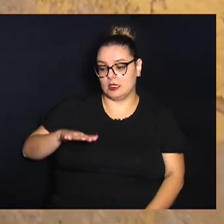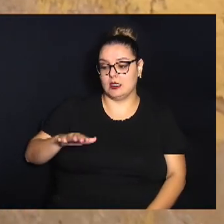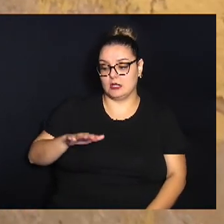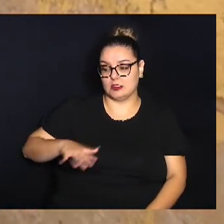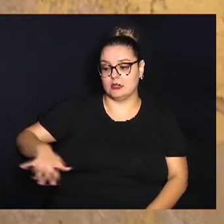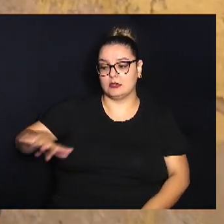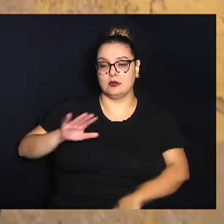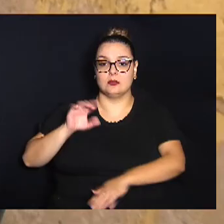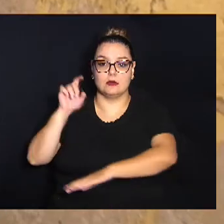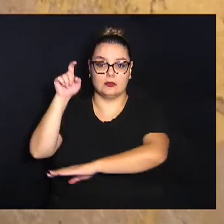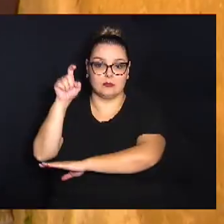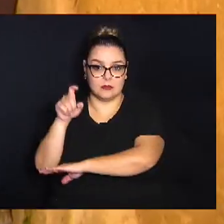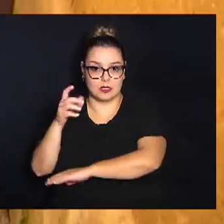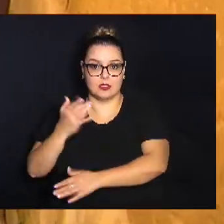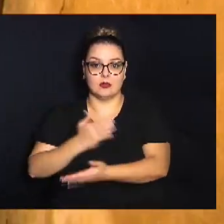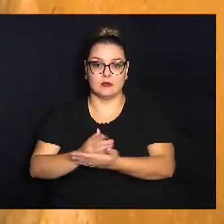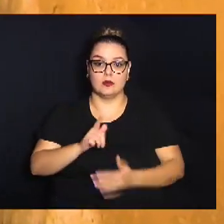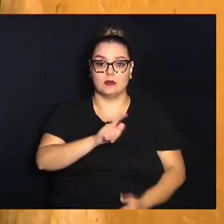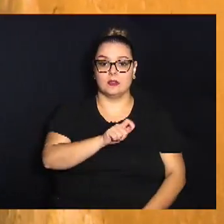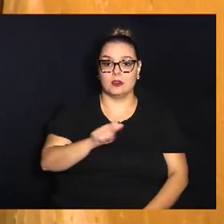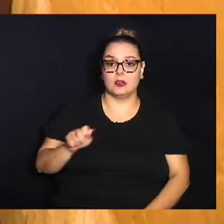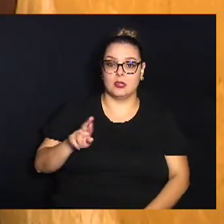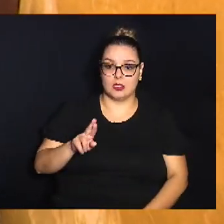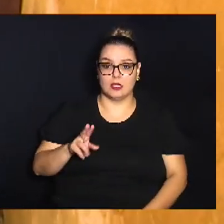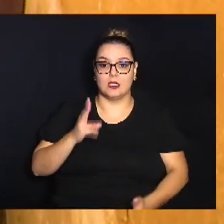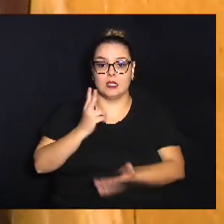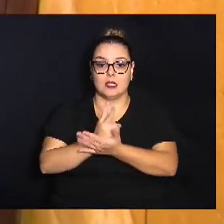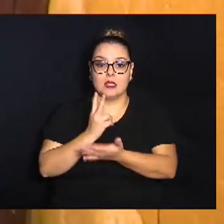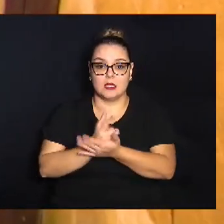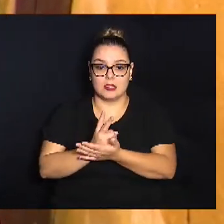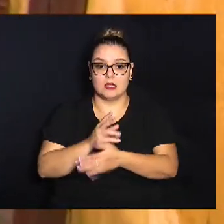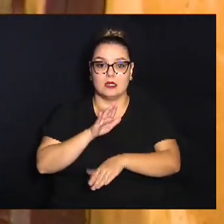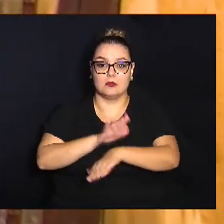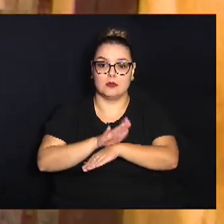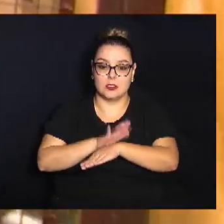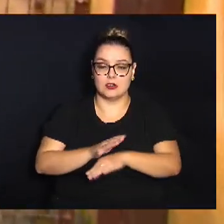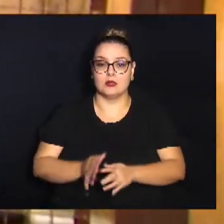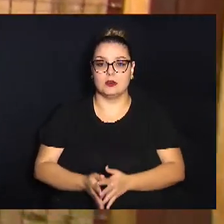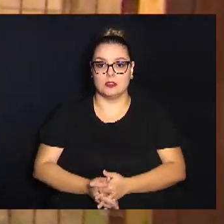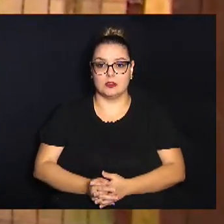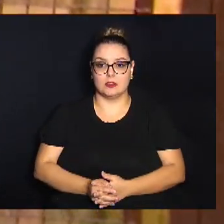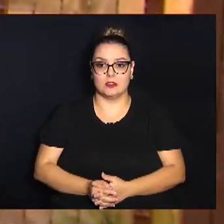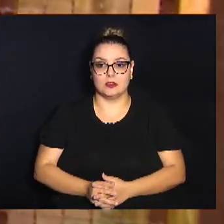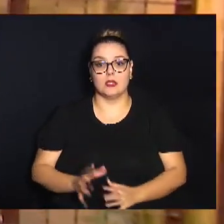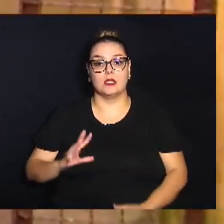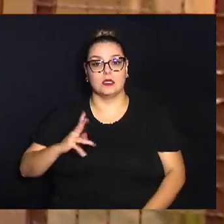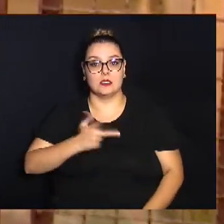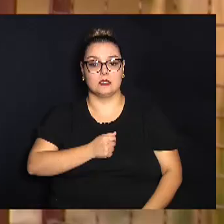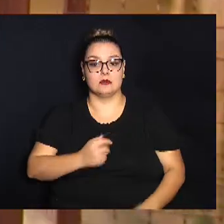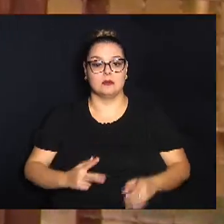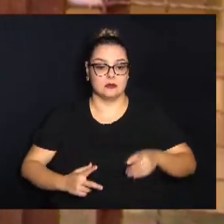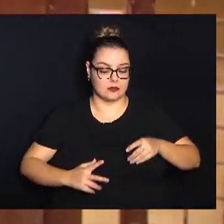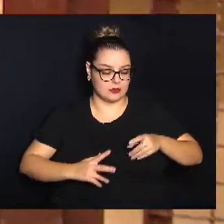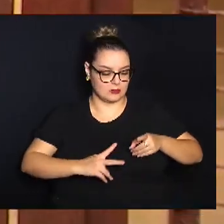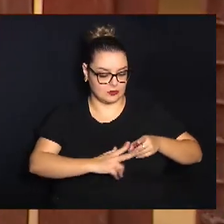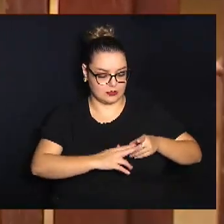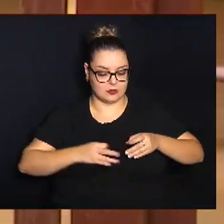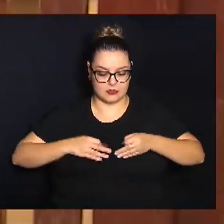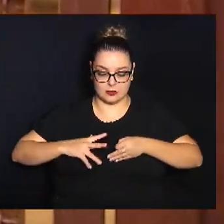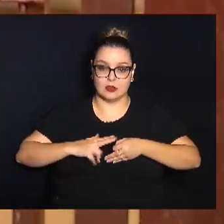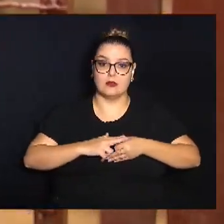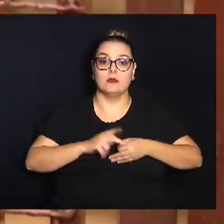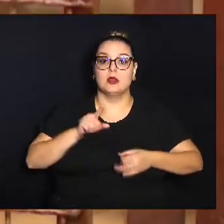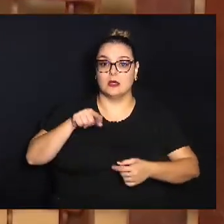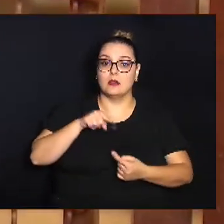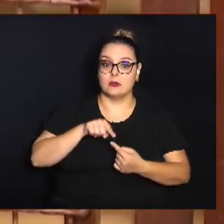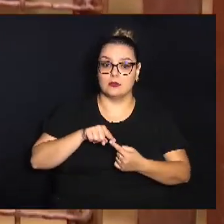eu comecei a ajudar o GAAR, sempre ajudando a resgatar e castrar. O objetivo realmente é castrar